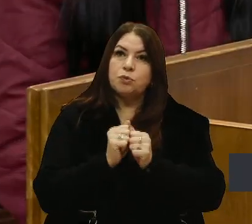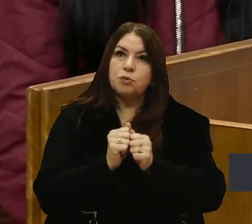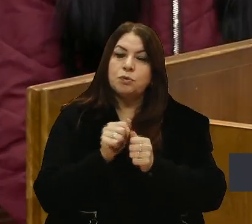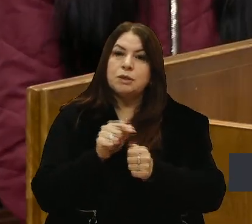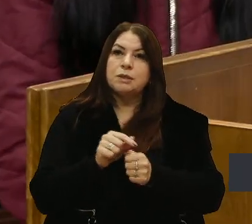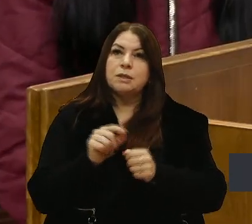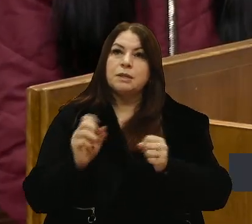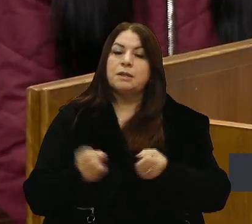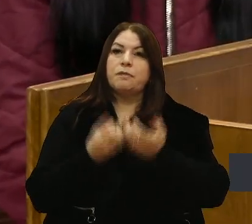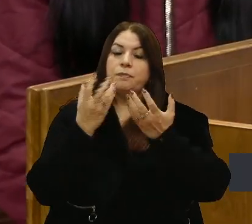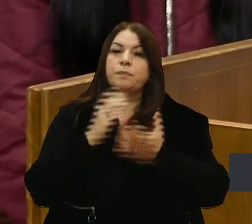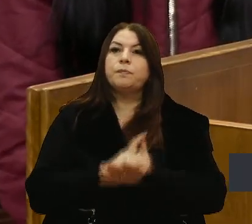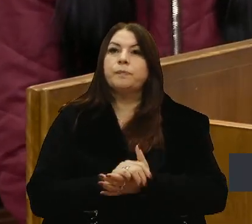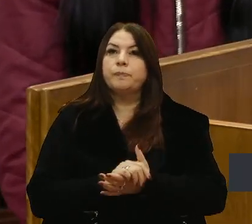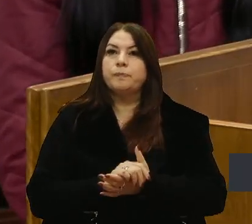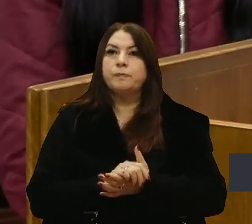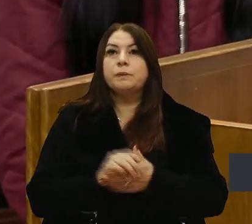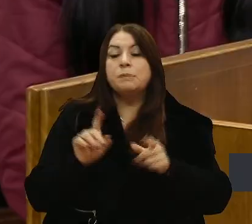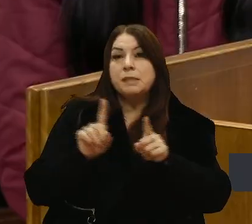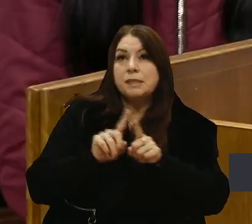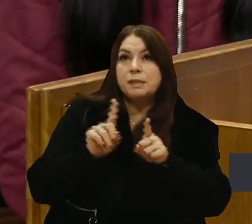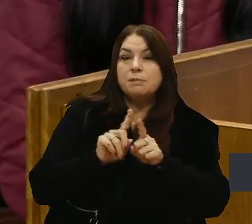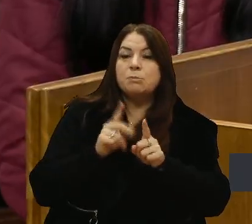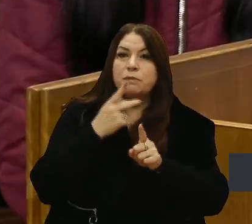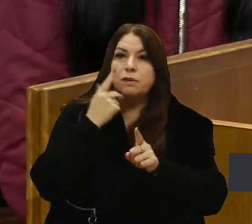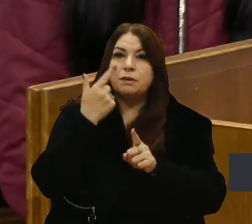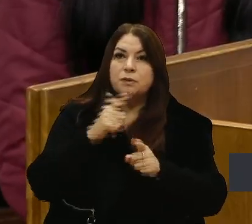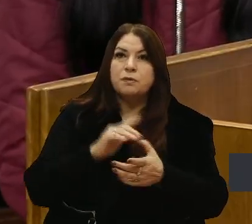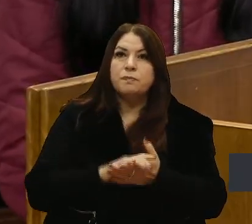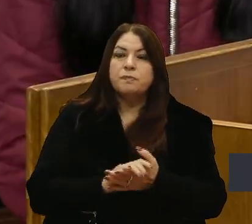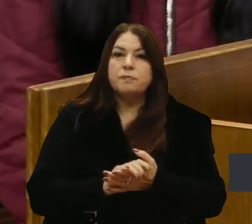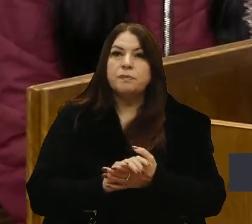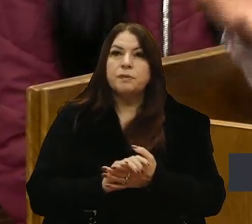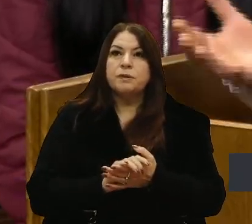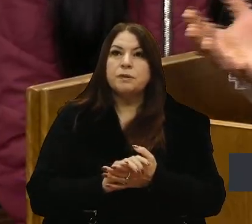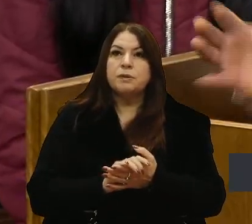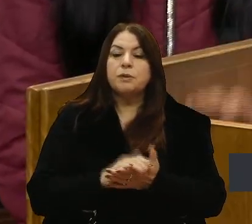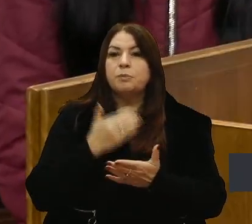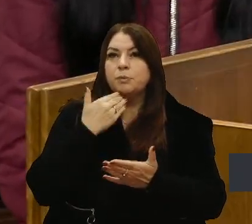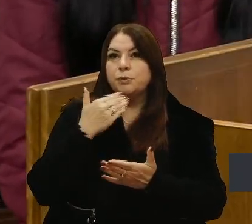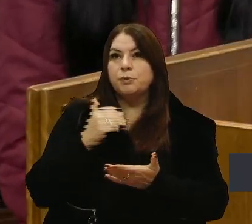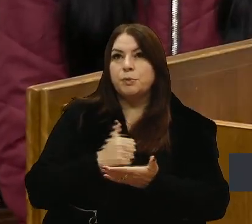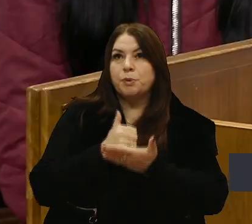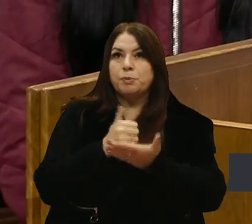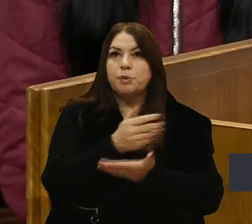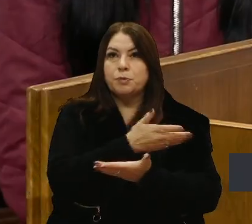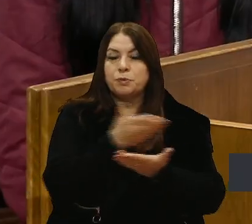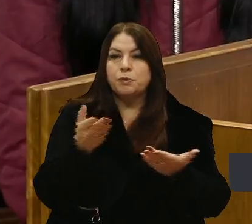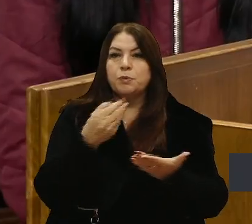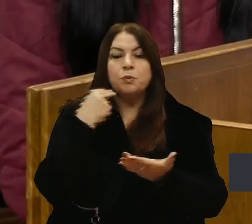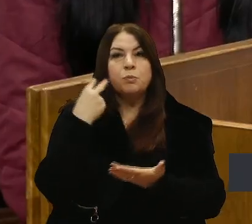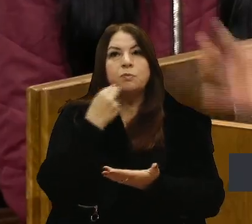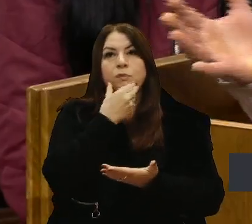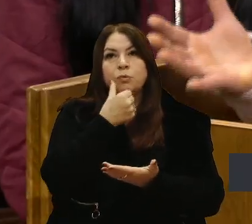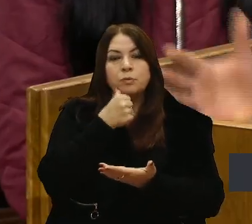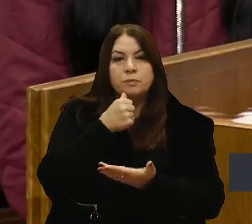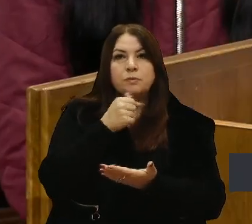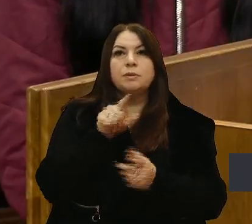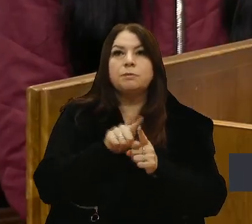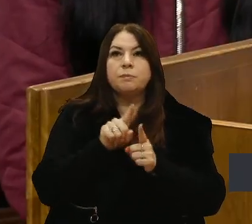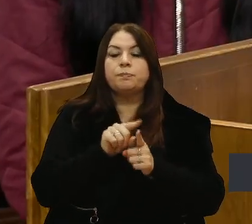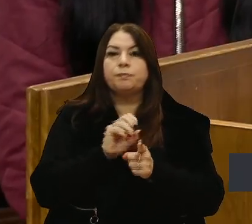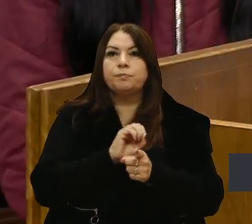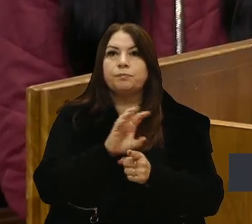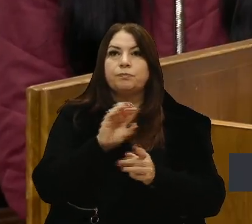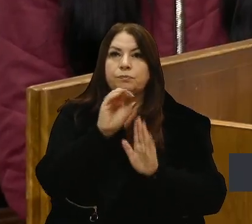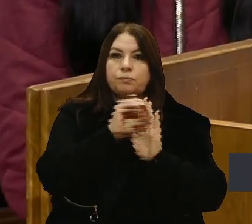nessa celebração, mas também para reforçar a nossa solicitação de apoio dos senhoras e dos senhores, que a gente encaminhou